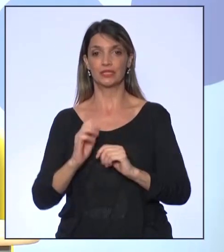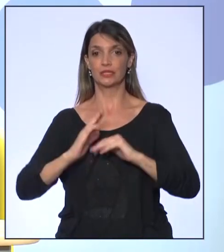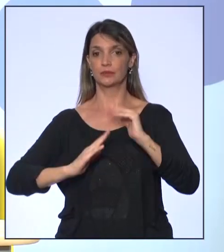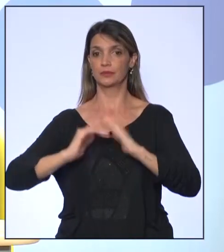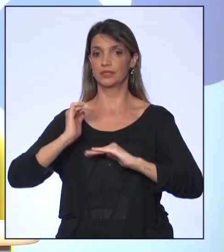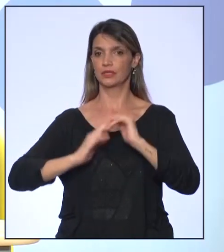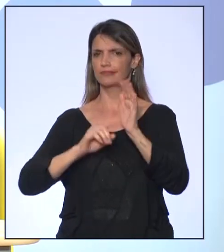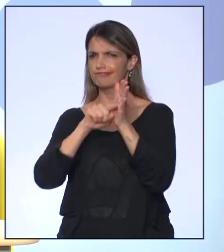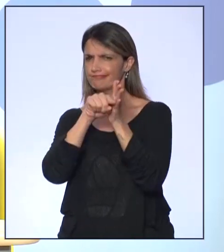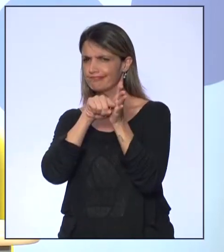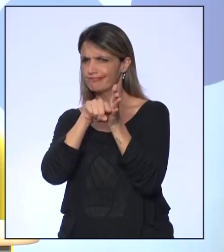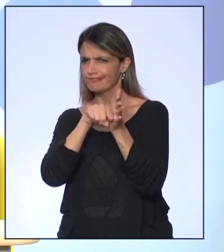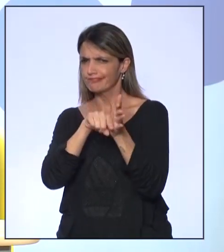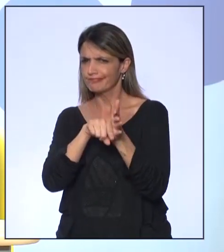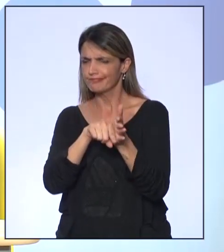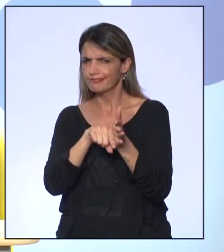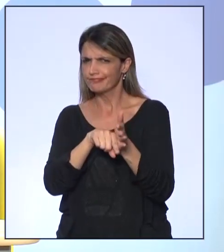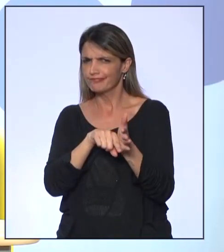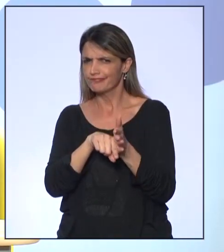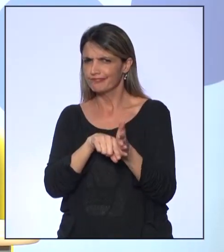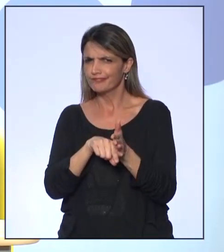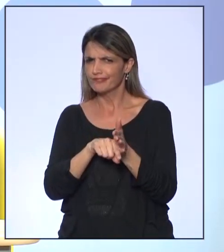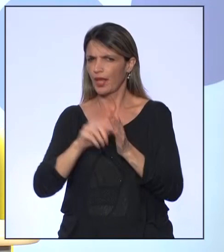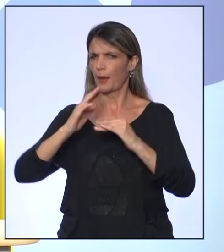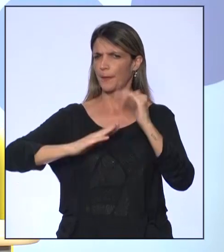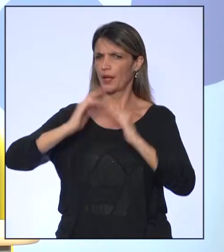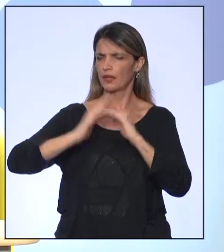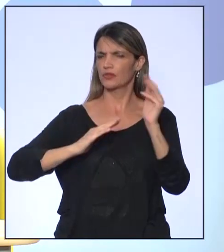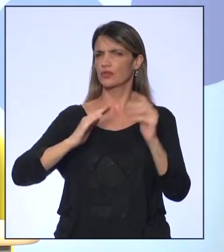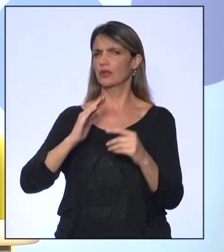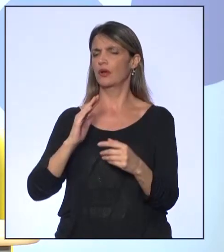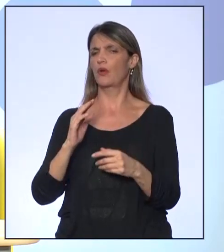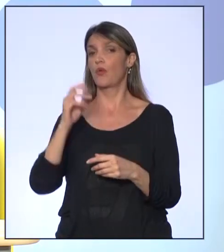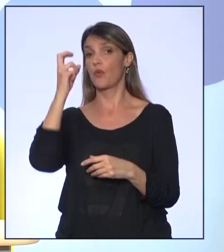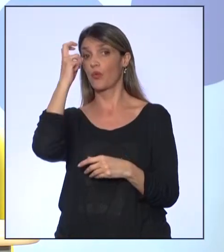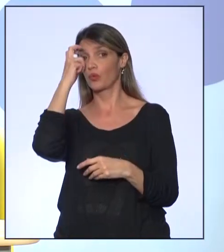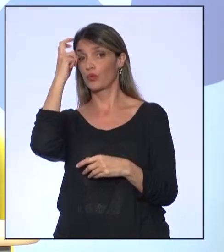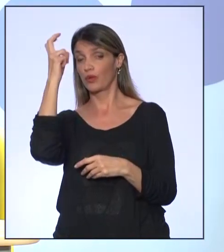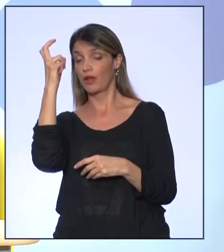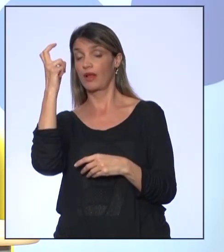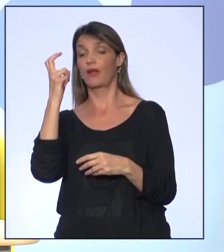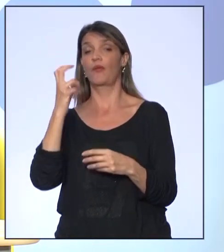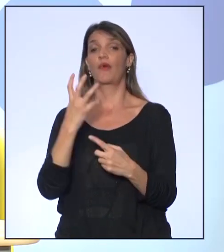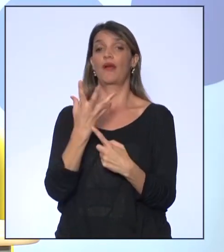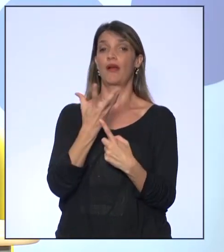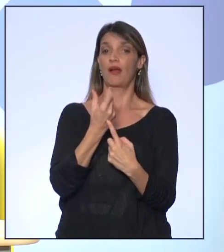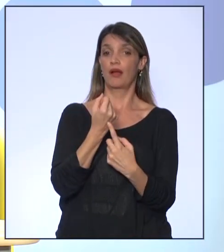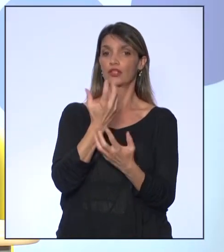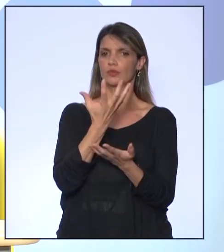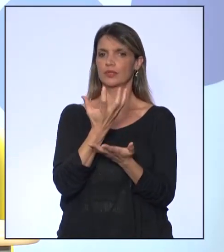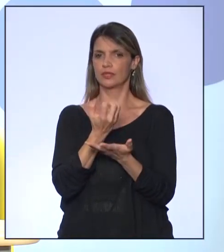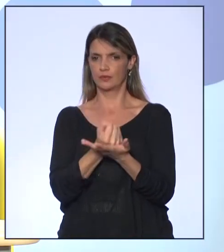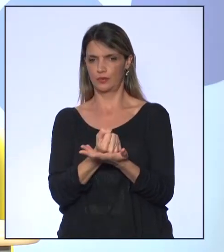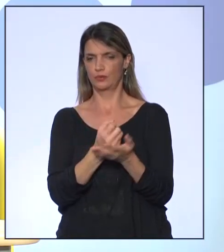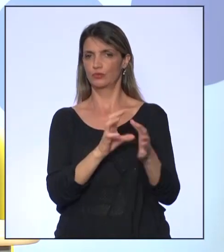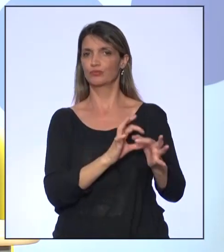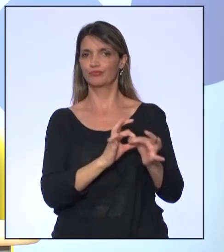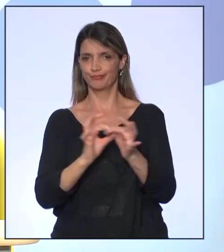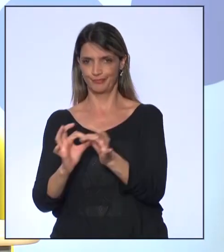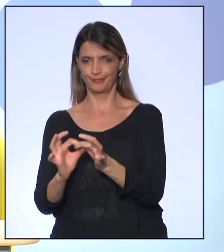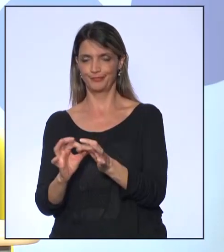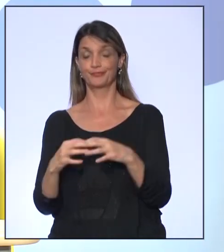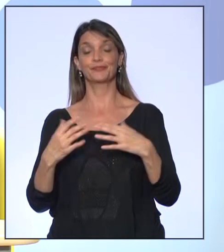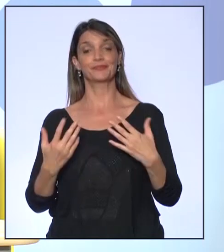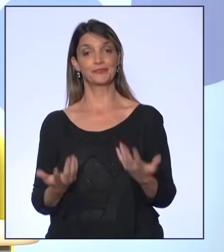de investigar as práticas culturais, a arte, né, e o patrimônio aí no nosso contexto, ok? Olha